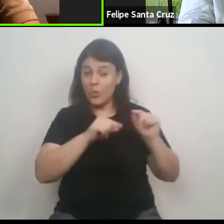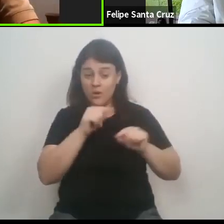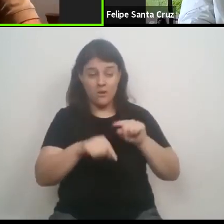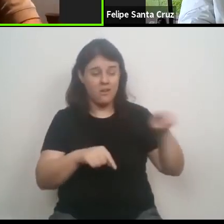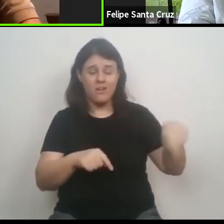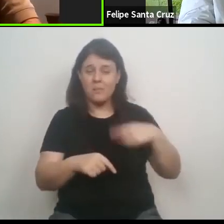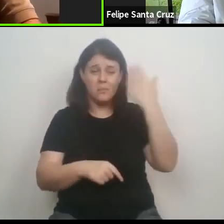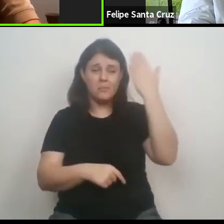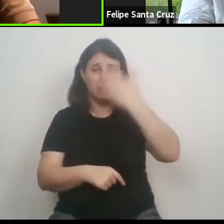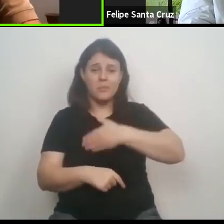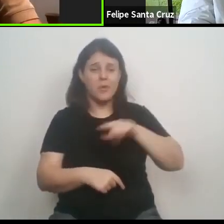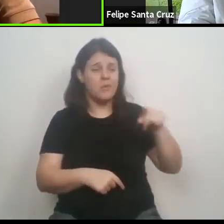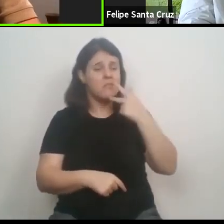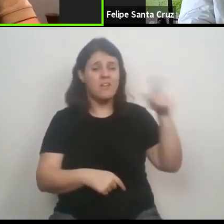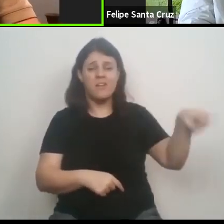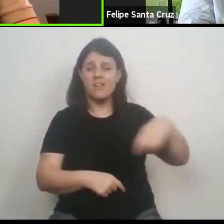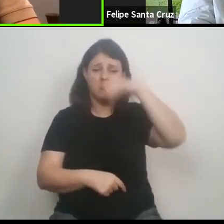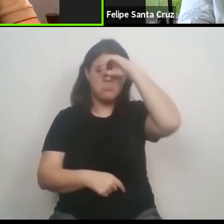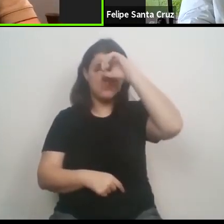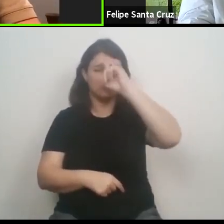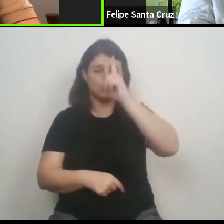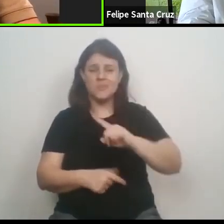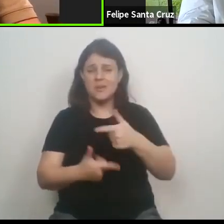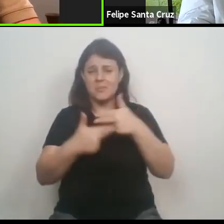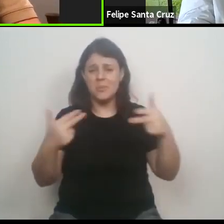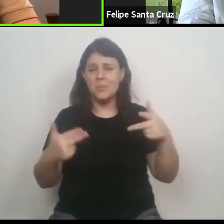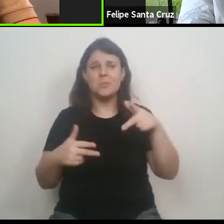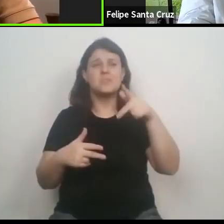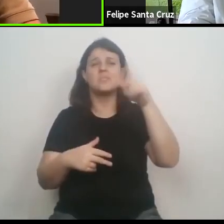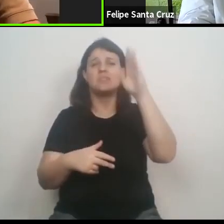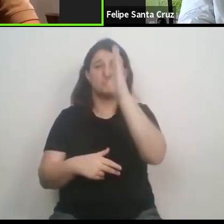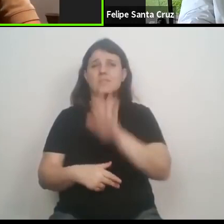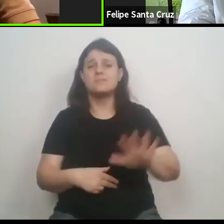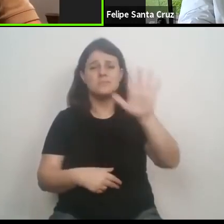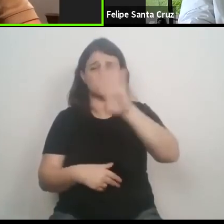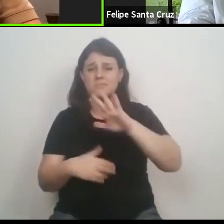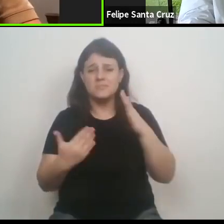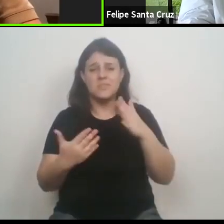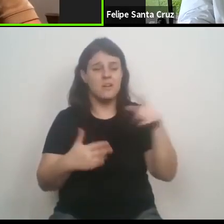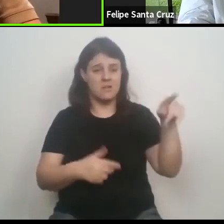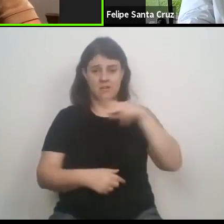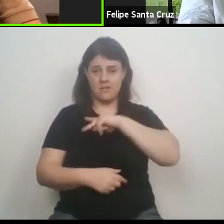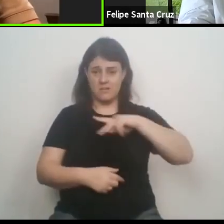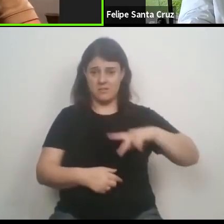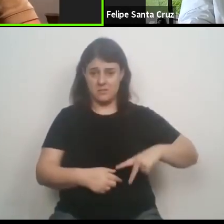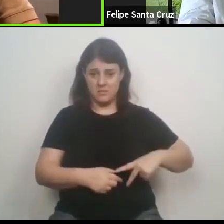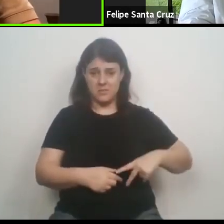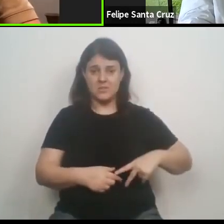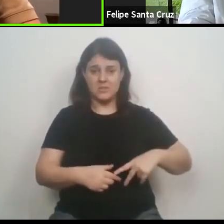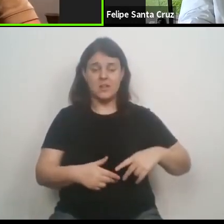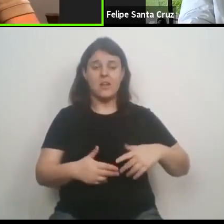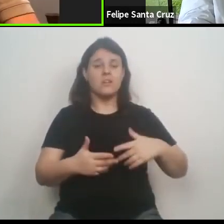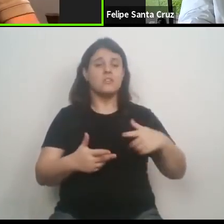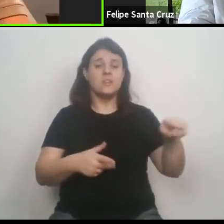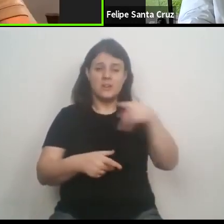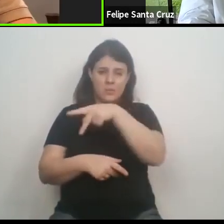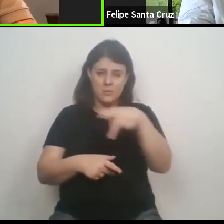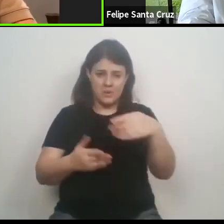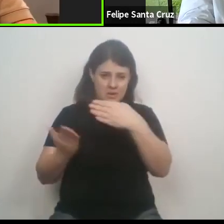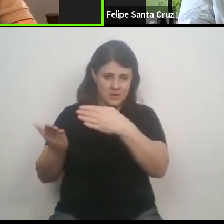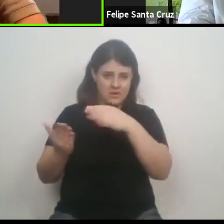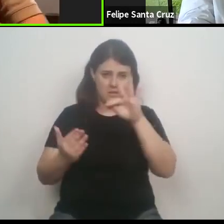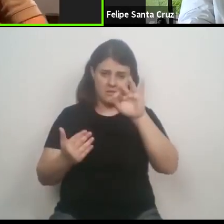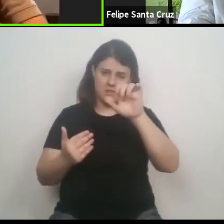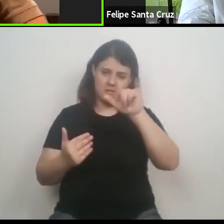expressão da sua ignorância dos assuntos nacionais. Como o presidente Felipe Santa Cruz colocou, cada